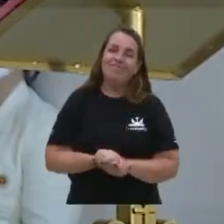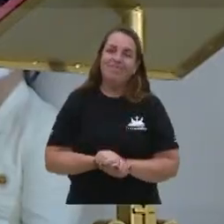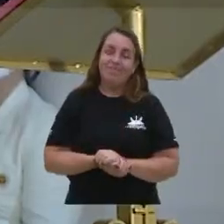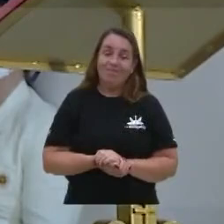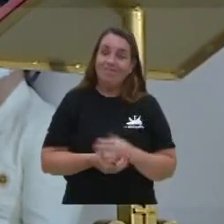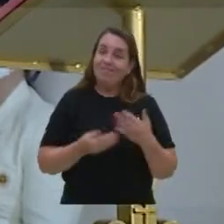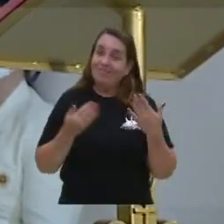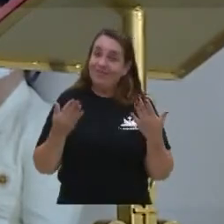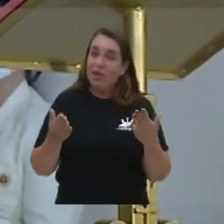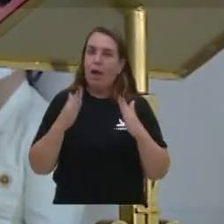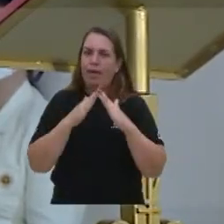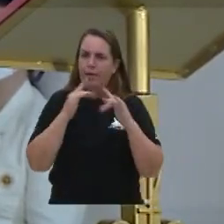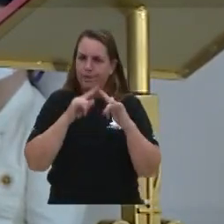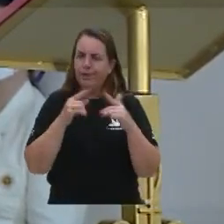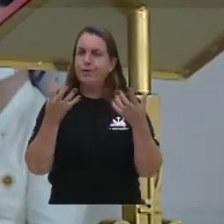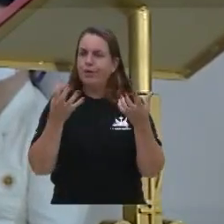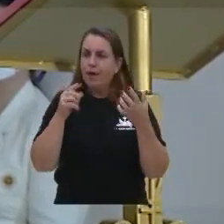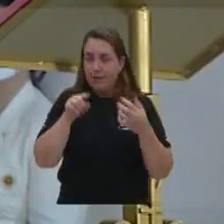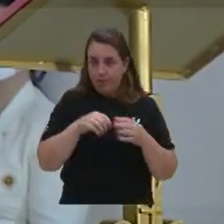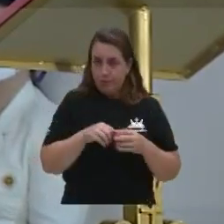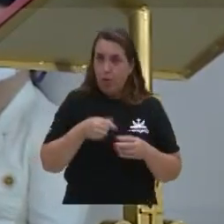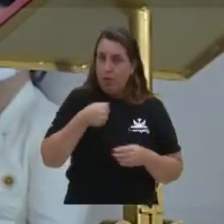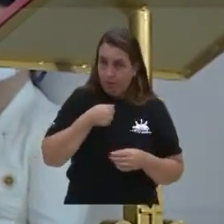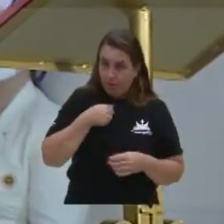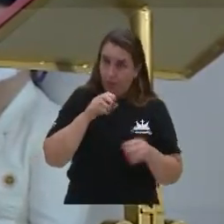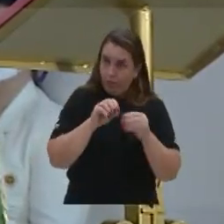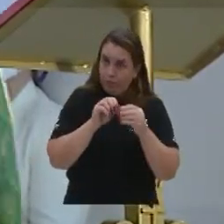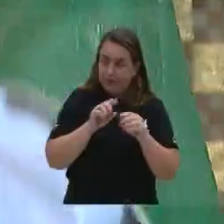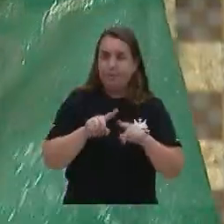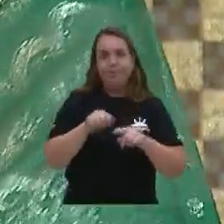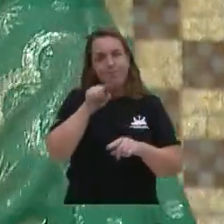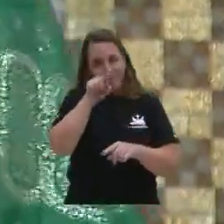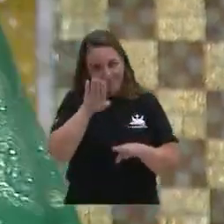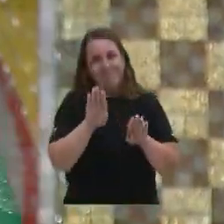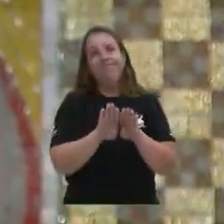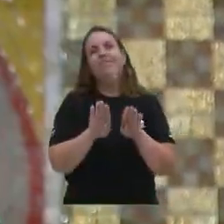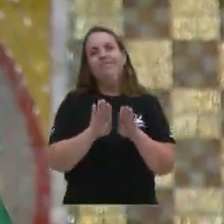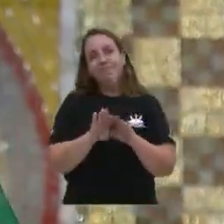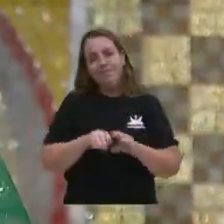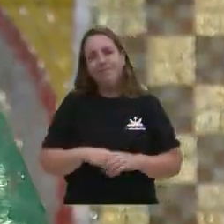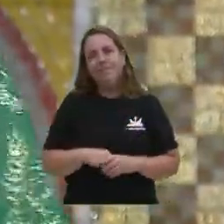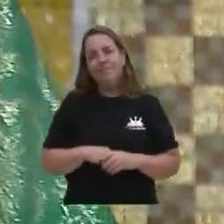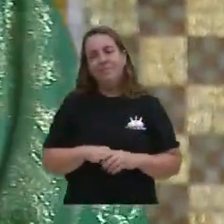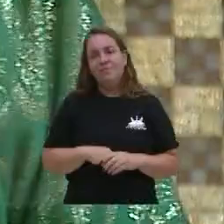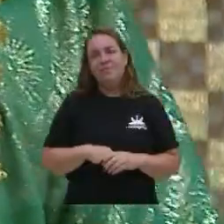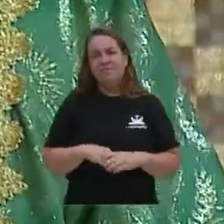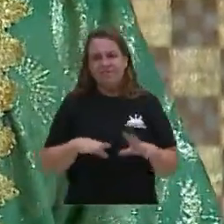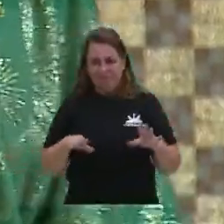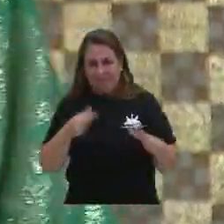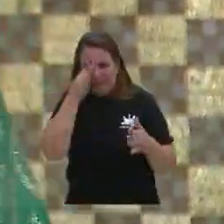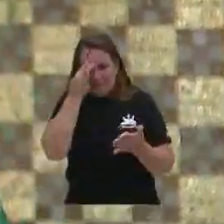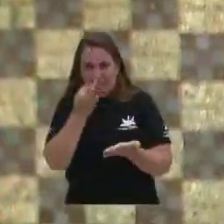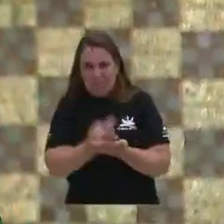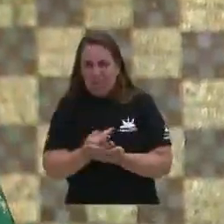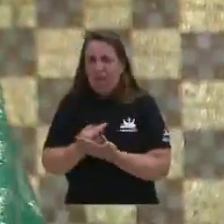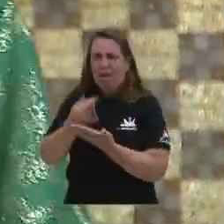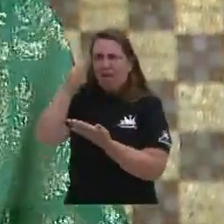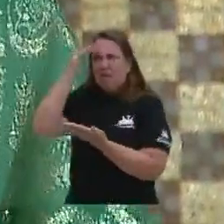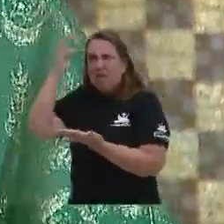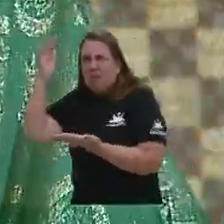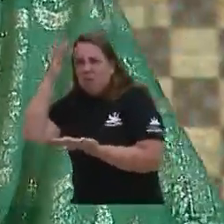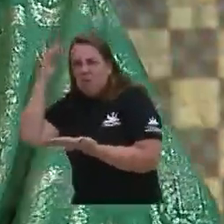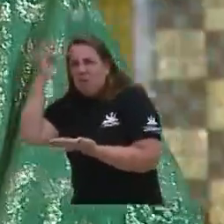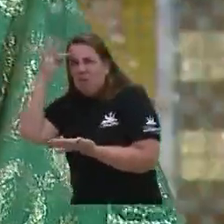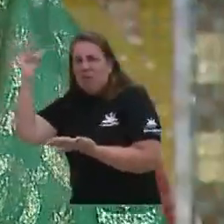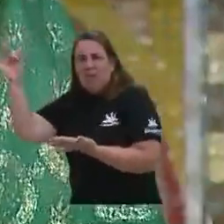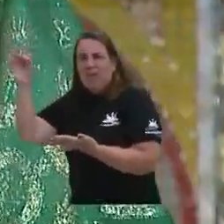E é isso que a igreja quer, que eu faça, mas que você também. Senão a nossa fé vira filosofia, a nossa